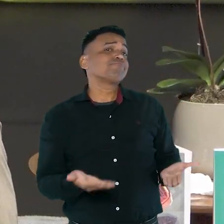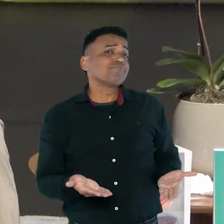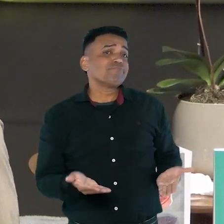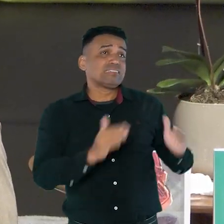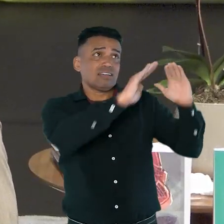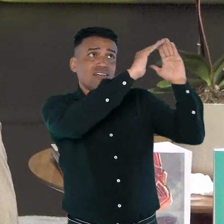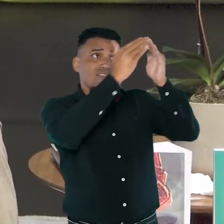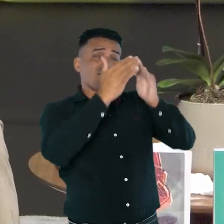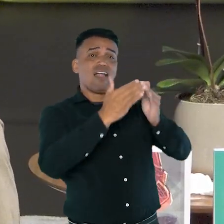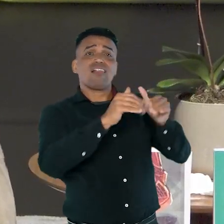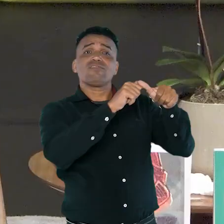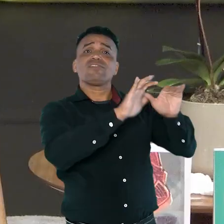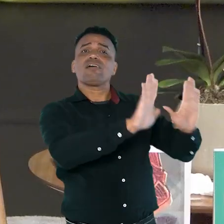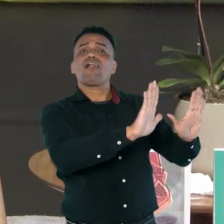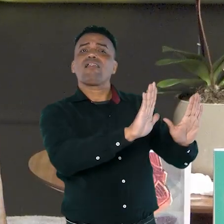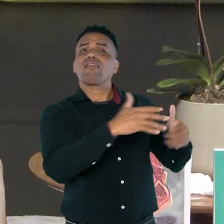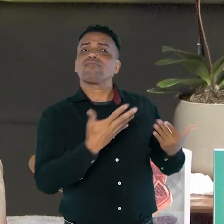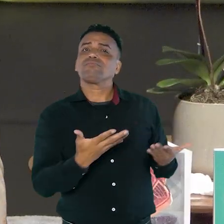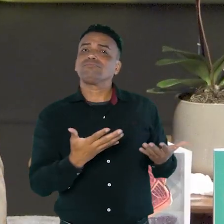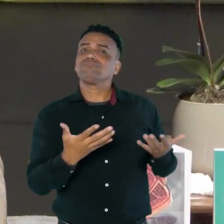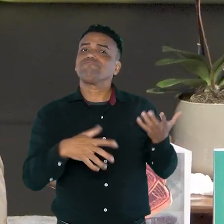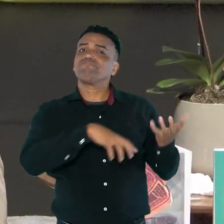E quando o morro não descer?